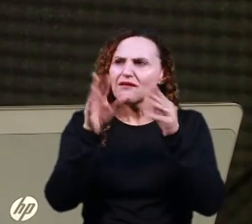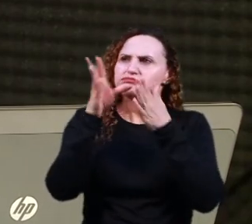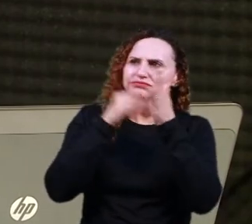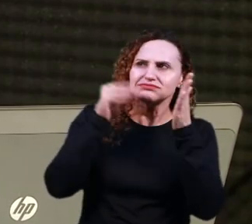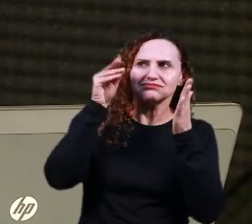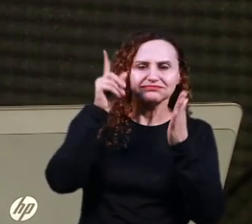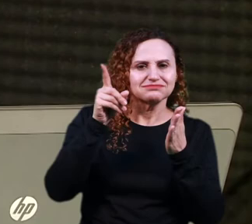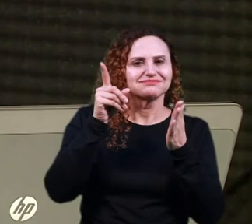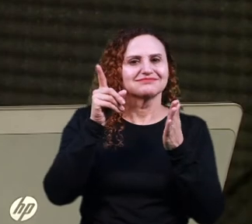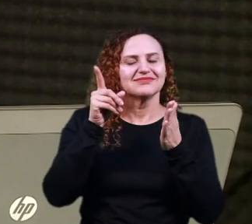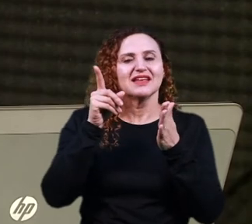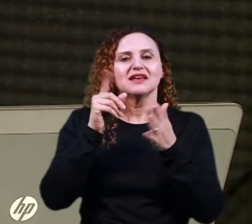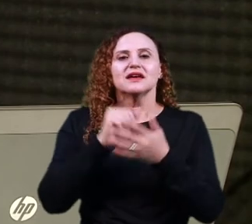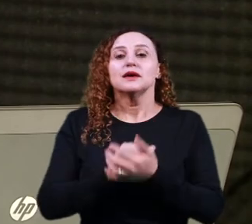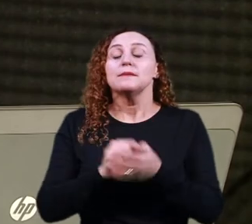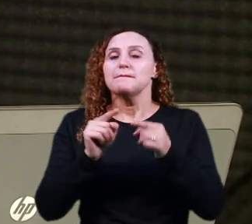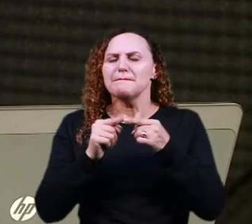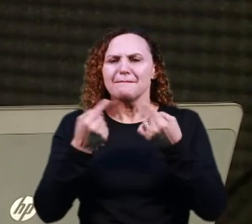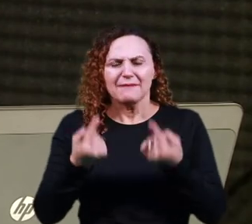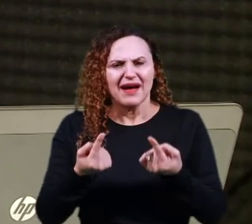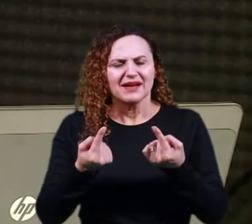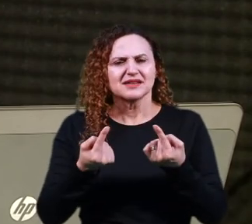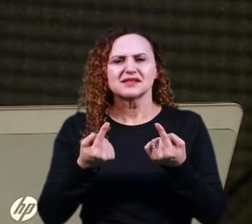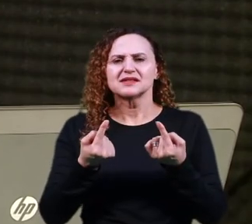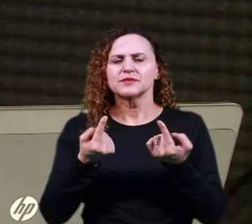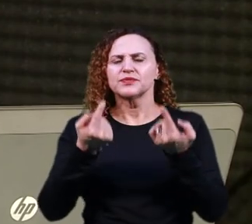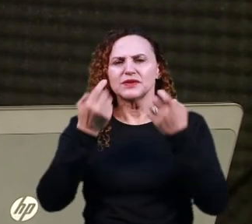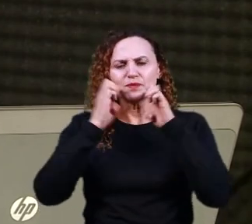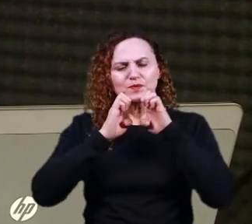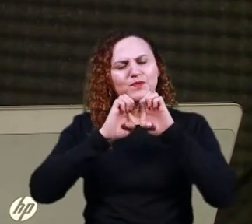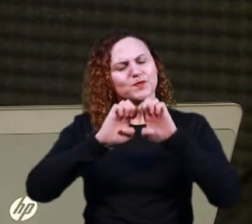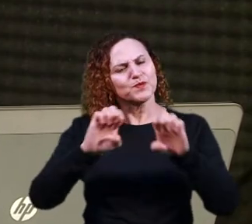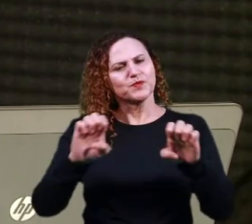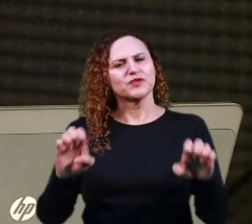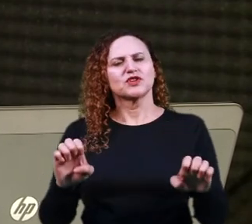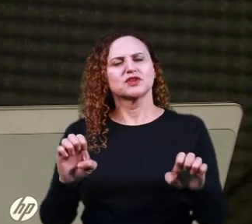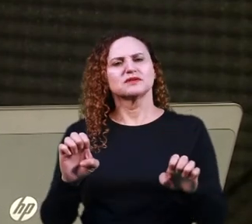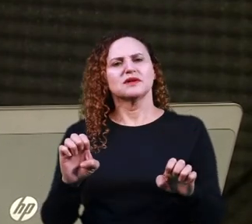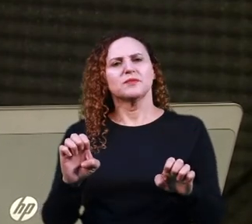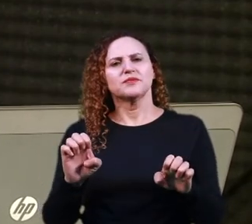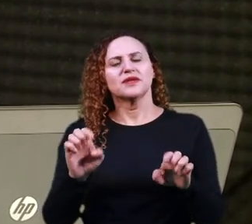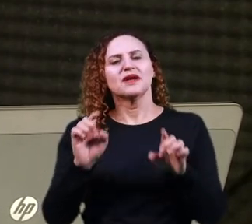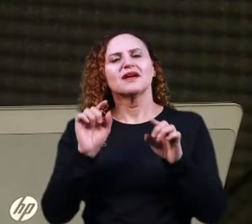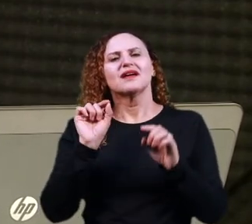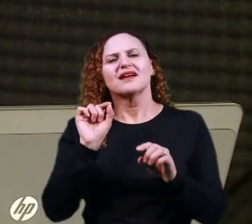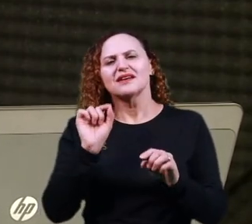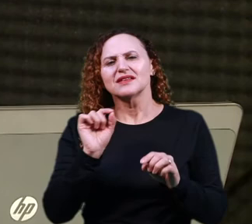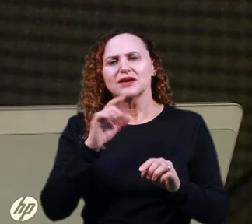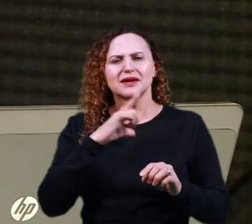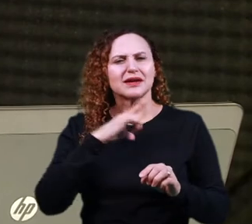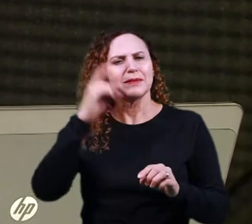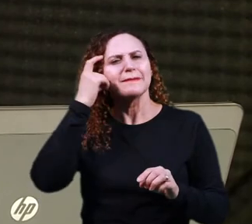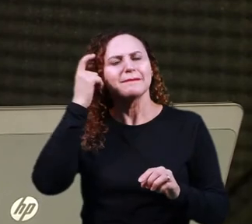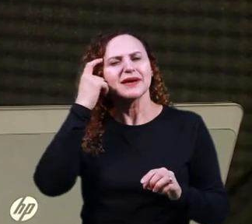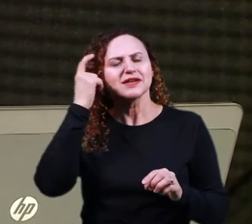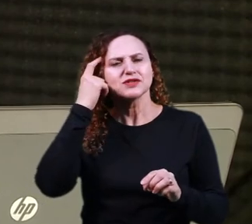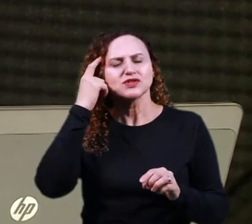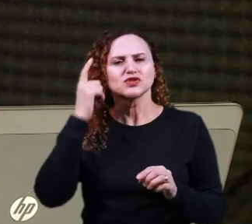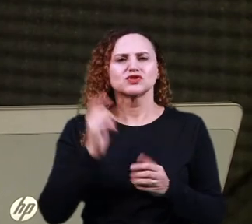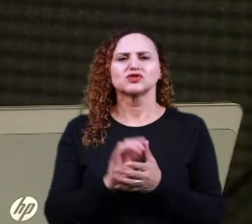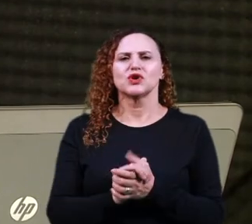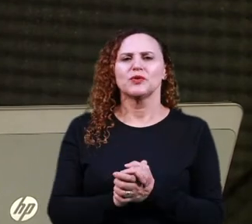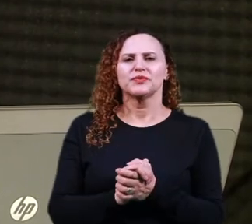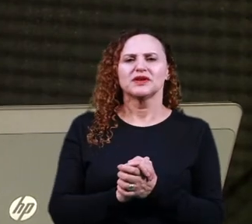eles não deram muita bola para o que o Santo Antônio eu e ele então resolveu dar as costas